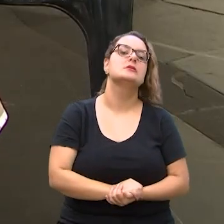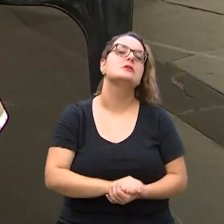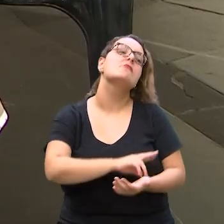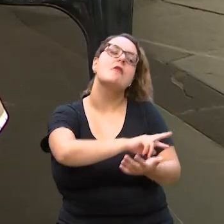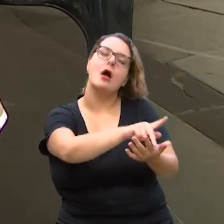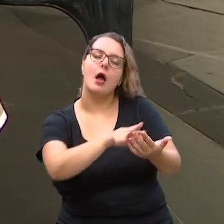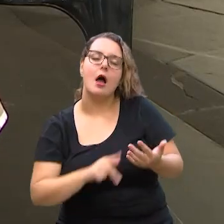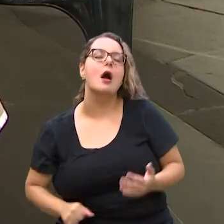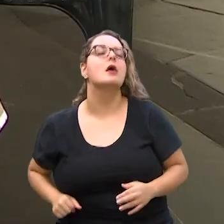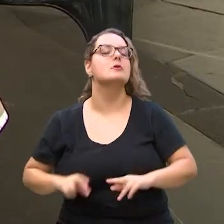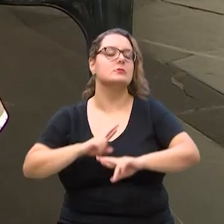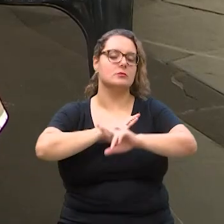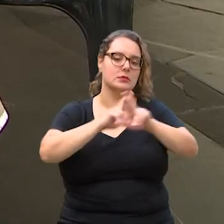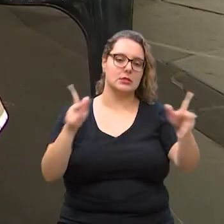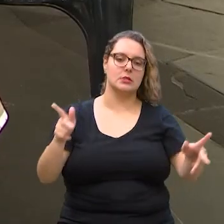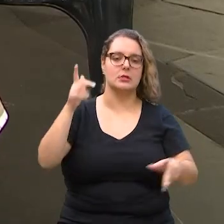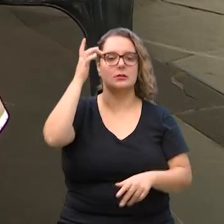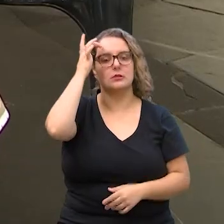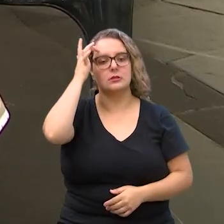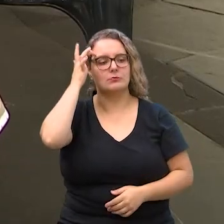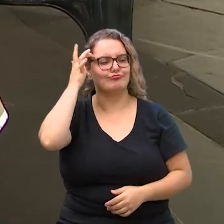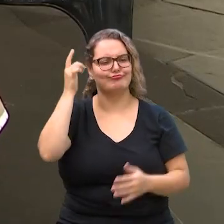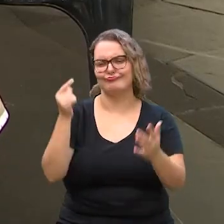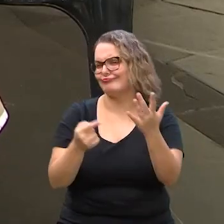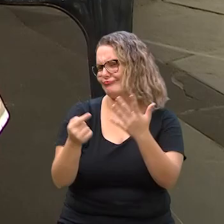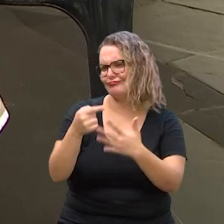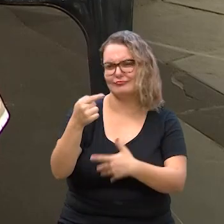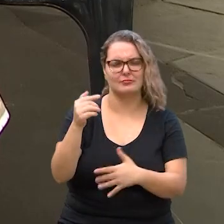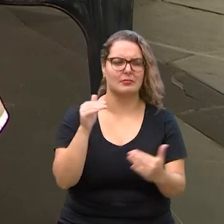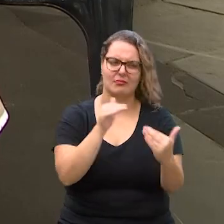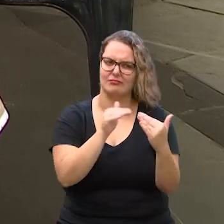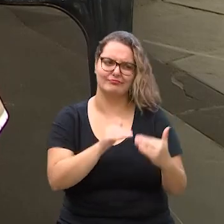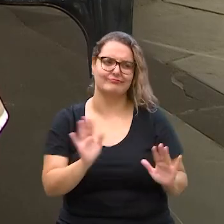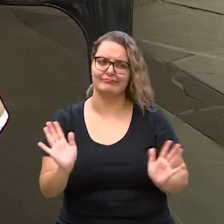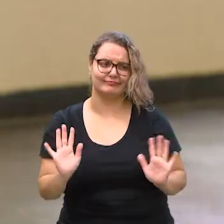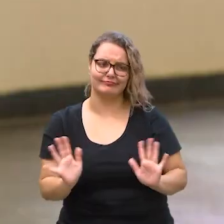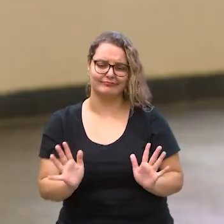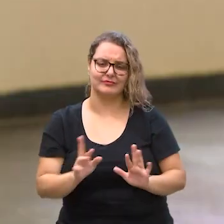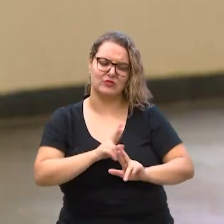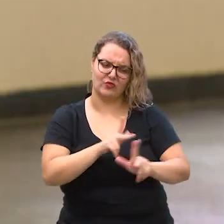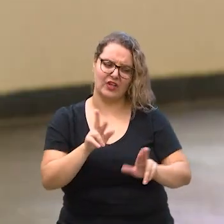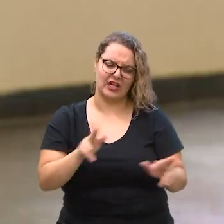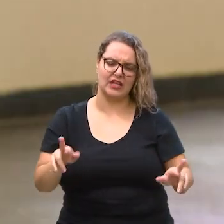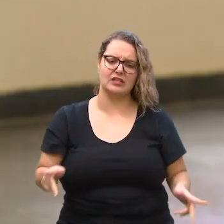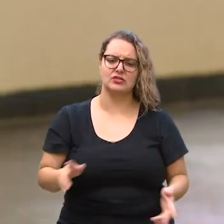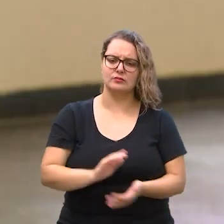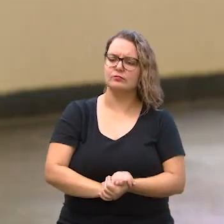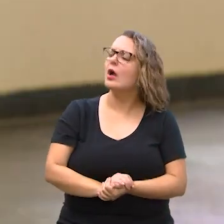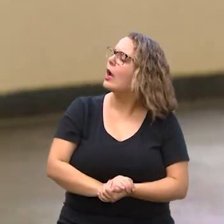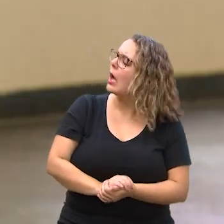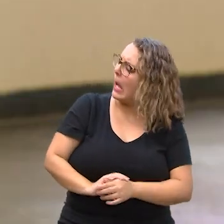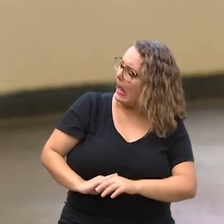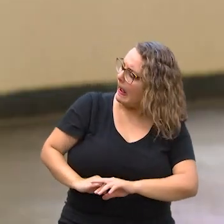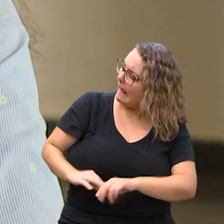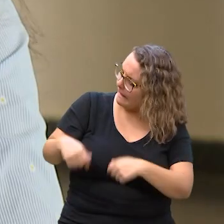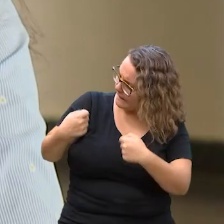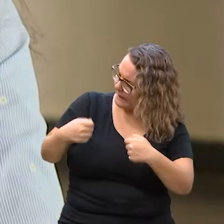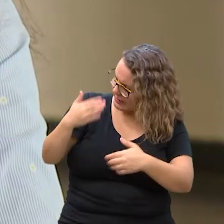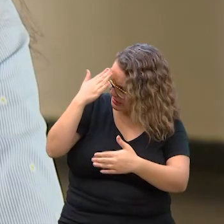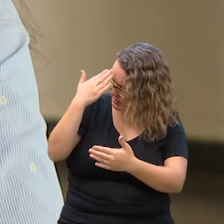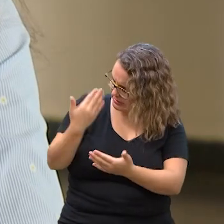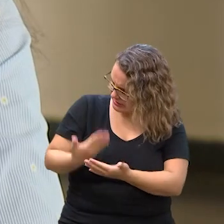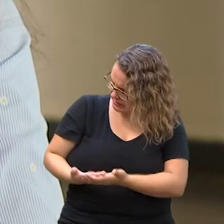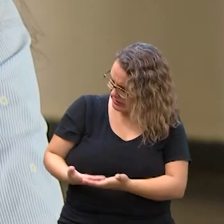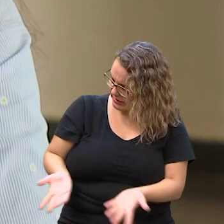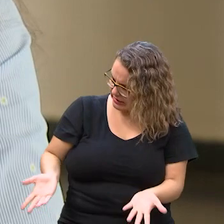esportes bem variados, então, né? Um tem nada a ver com o outro. Nada a ver com o outro. E você precisa estudar os esportes